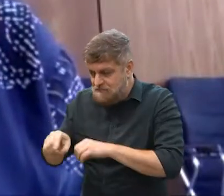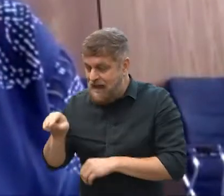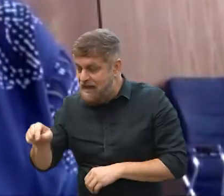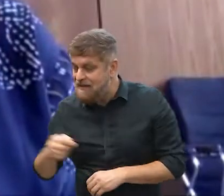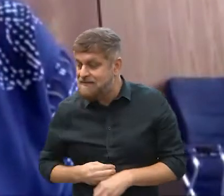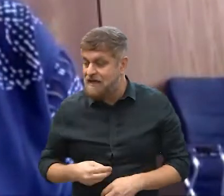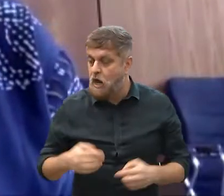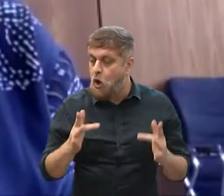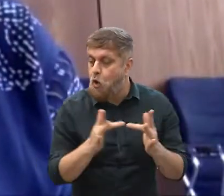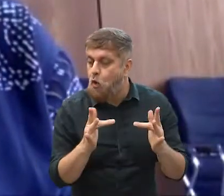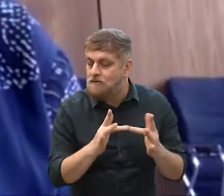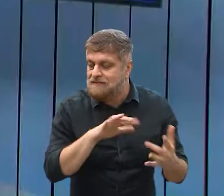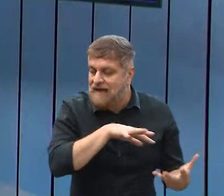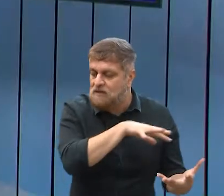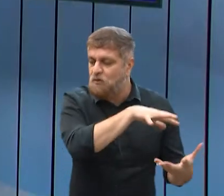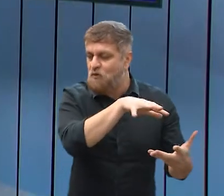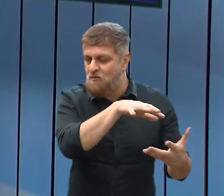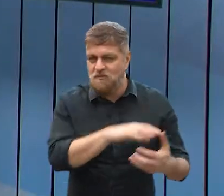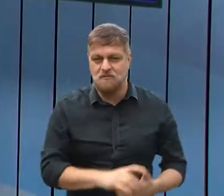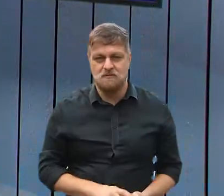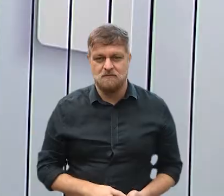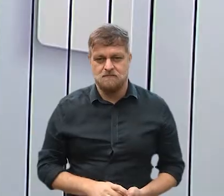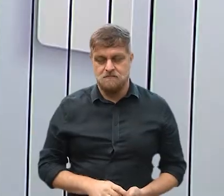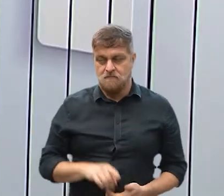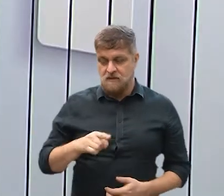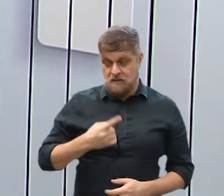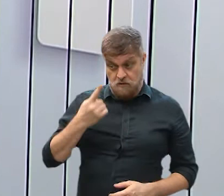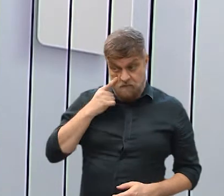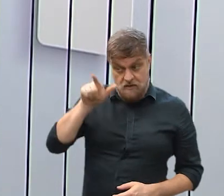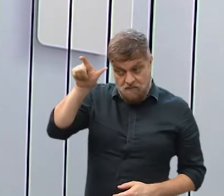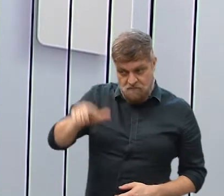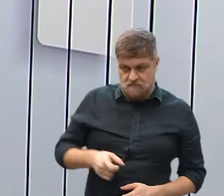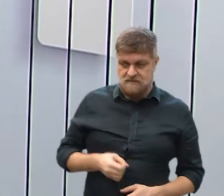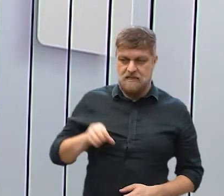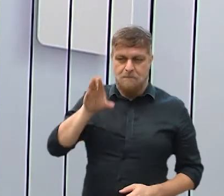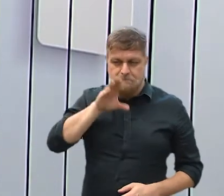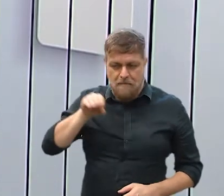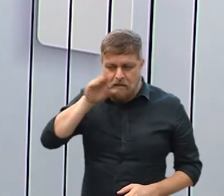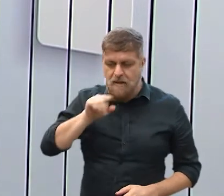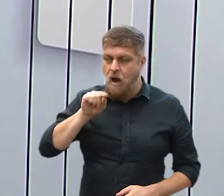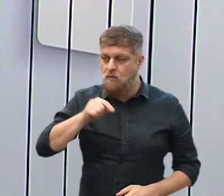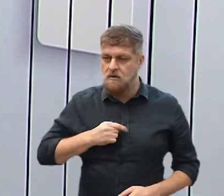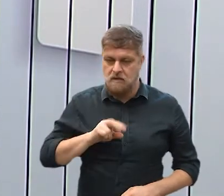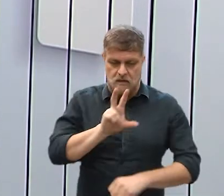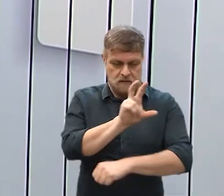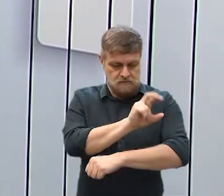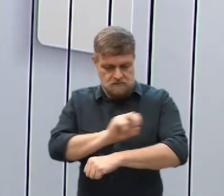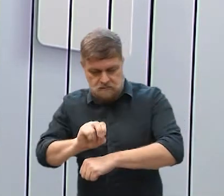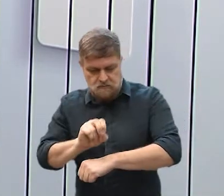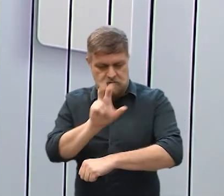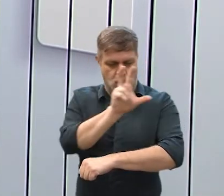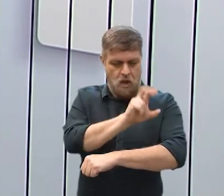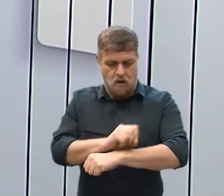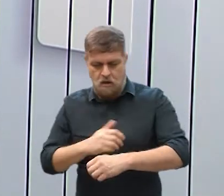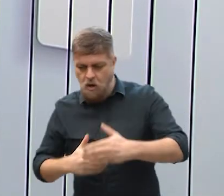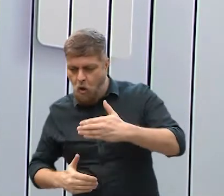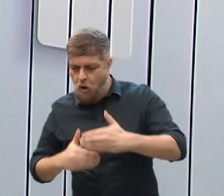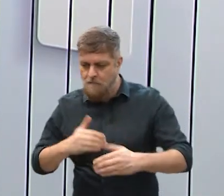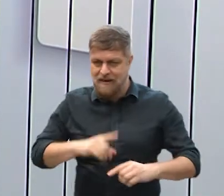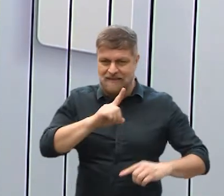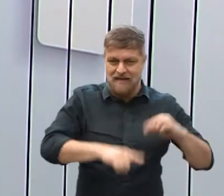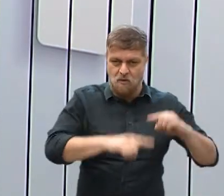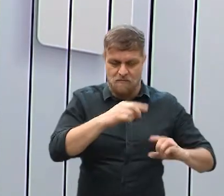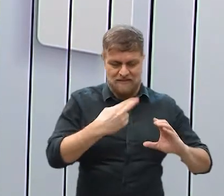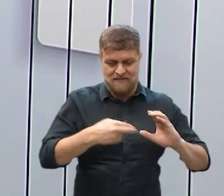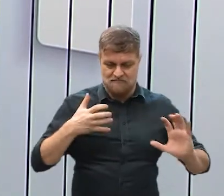mundo afora. Olha, eu vi uma declaração sua dizendo que o Robótica com Sucata te fez